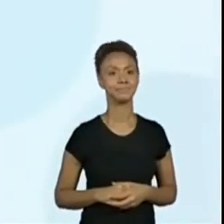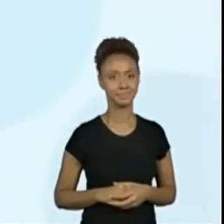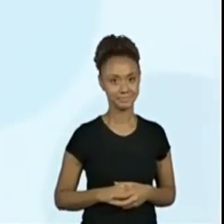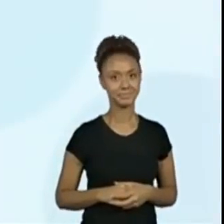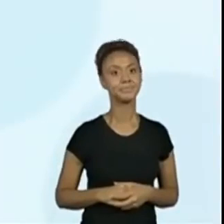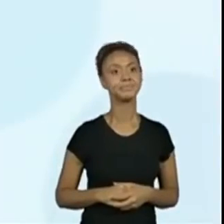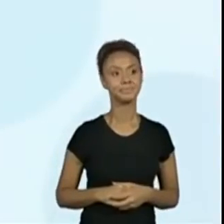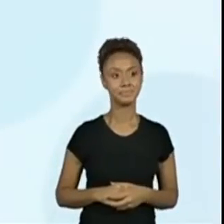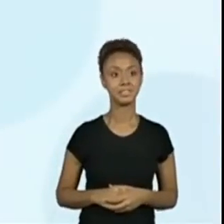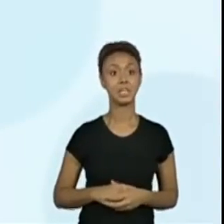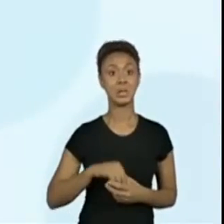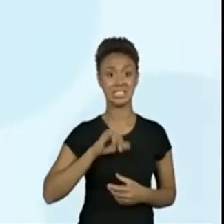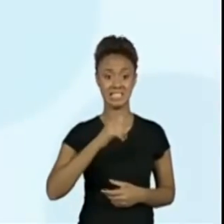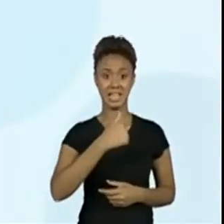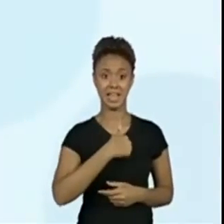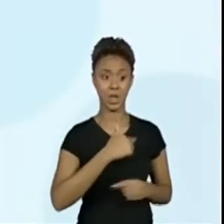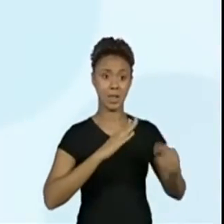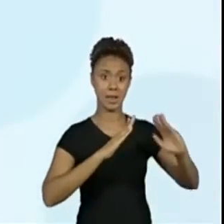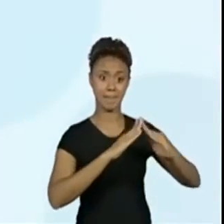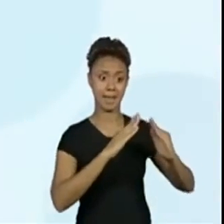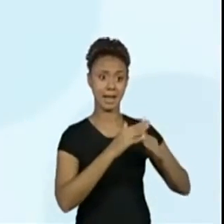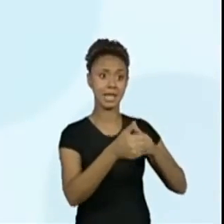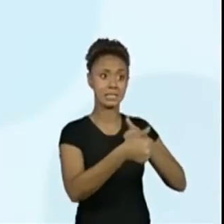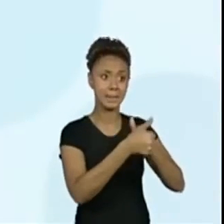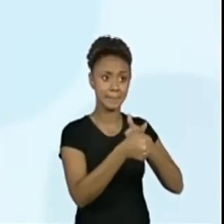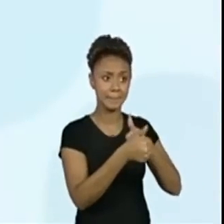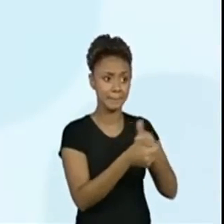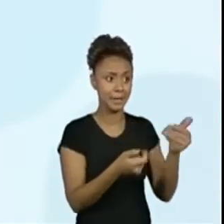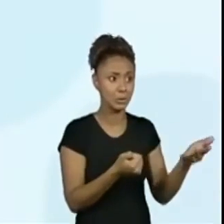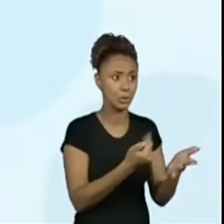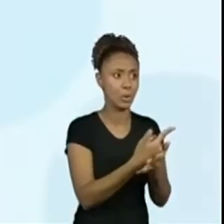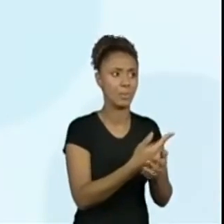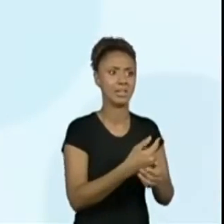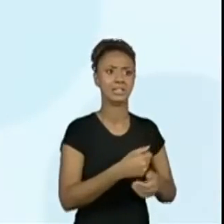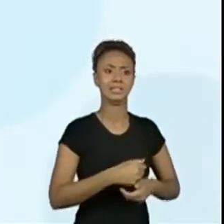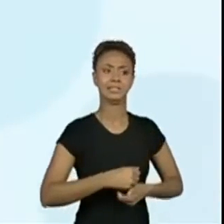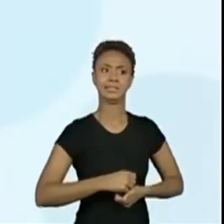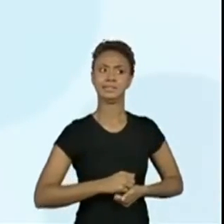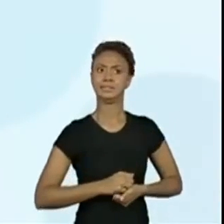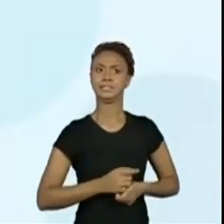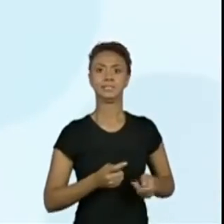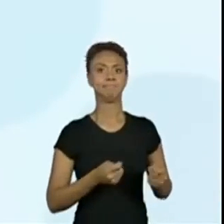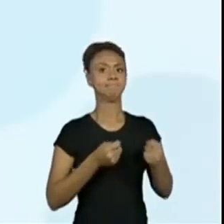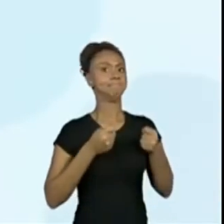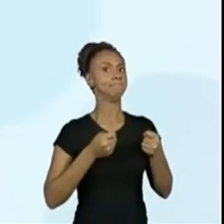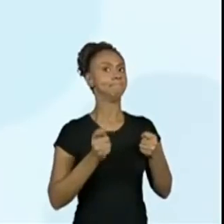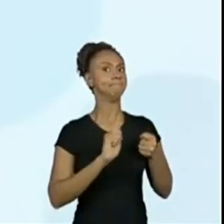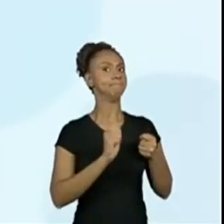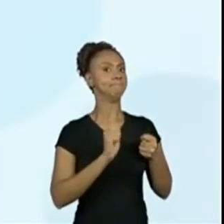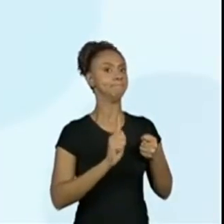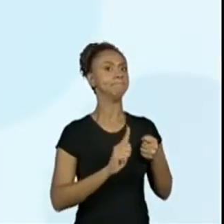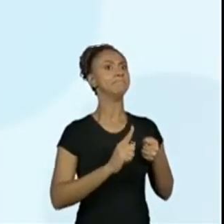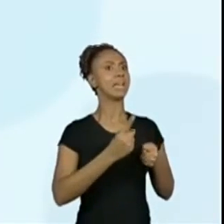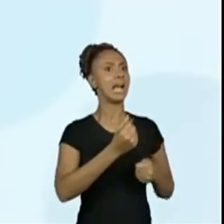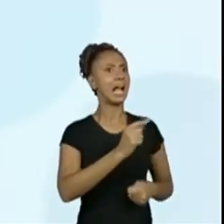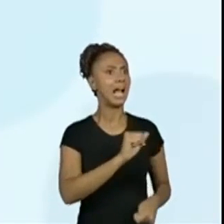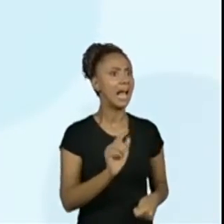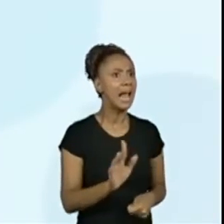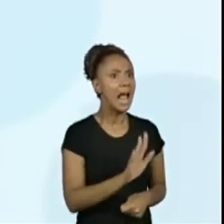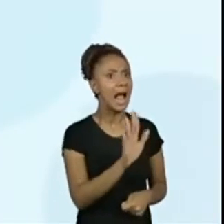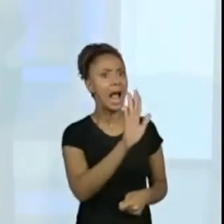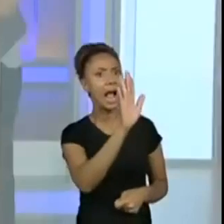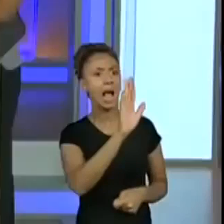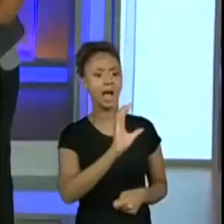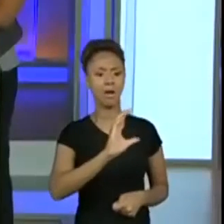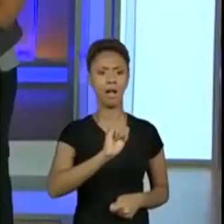mais próximos da minha casa, olha, eu estaria aí, não estaria economizando, não é? Estaria pagando mais caro. E agora,